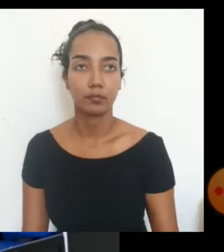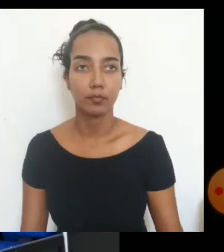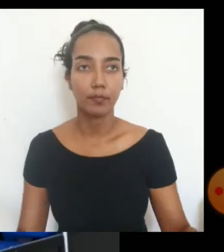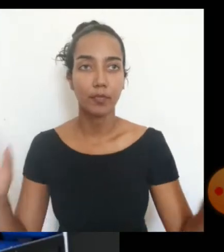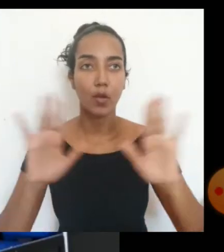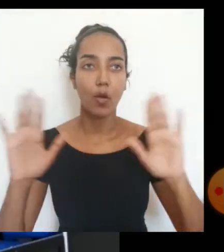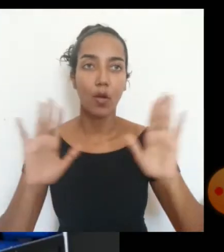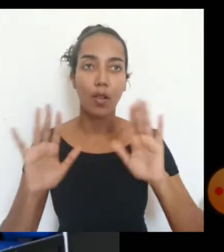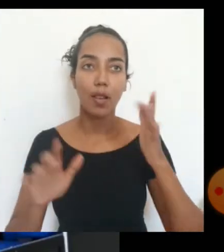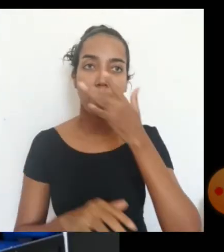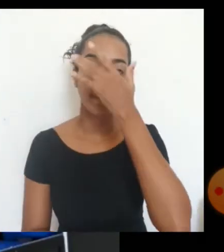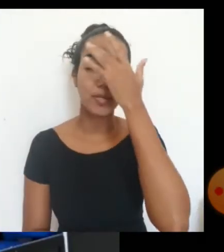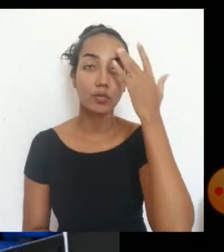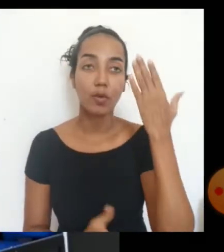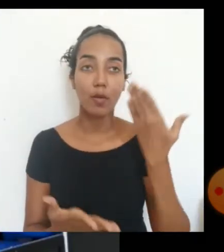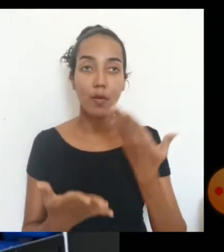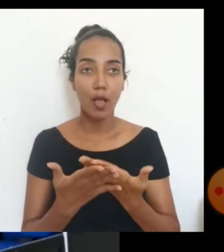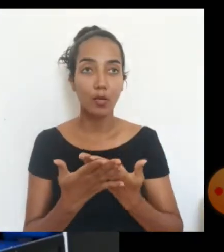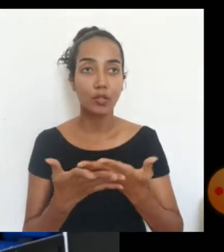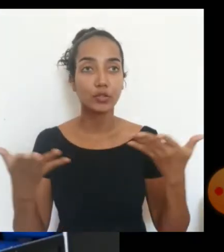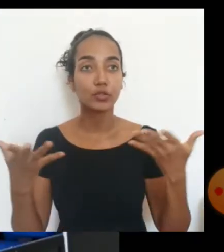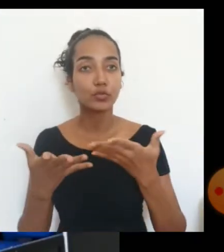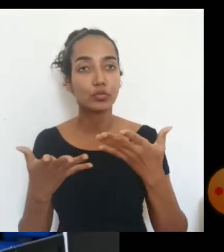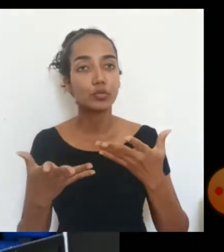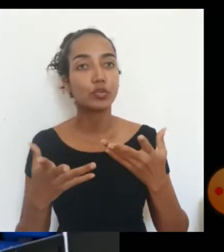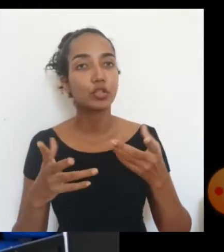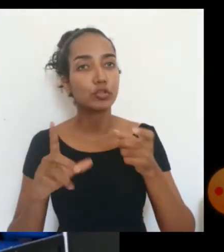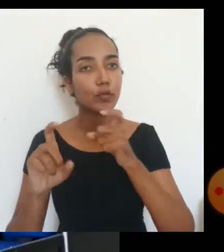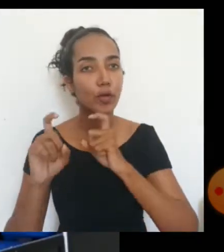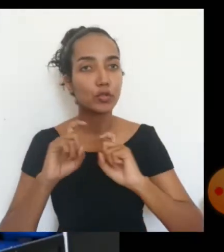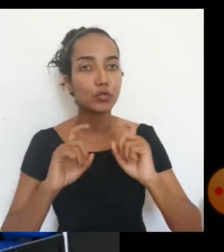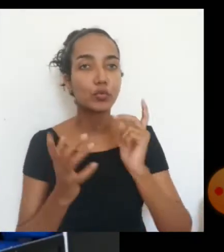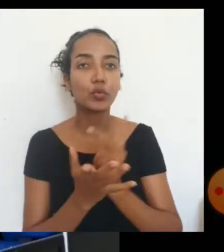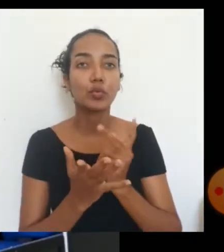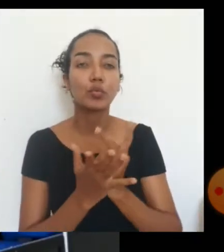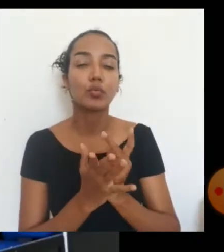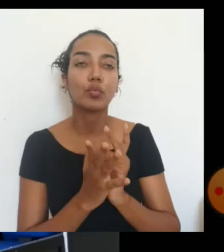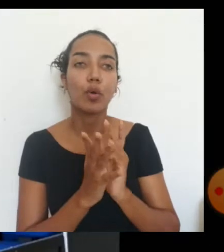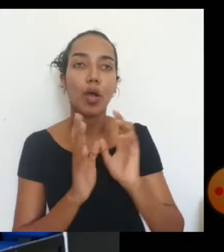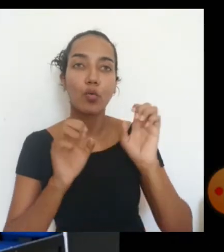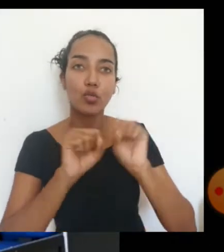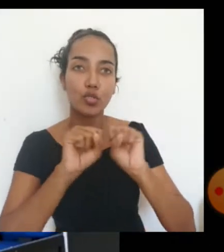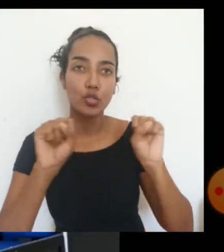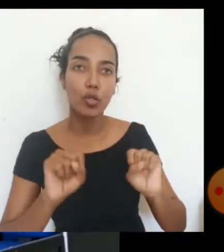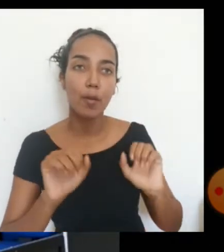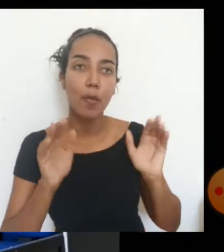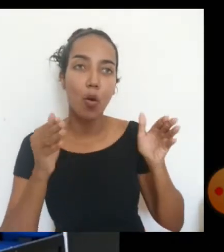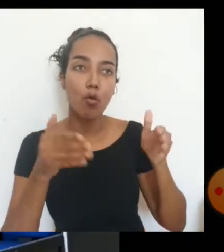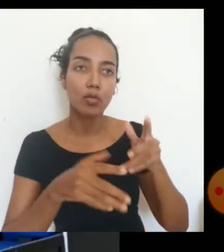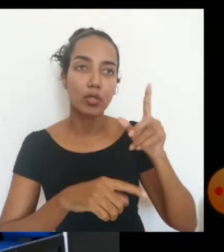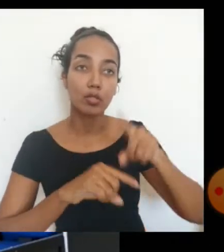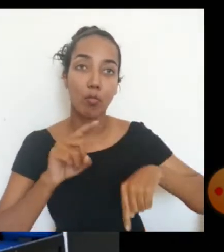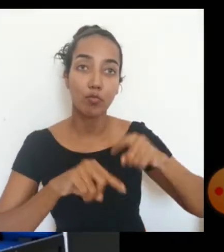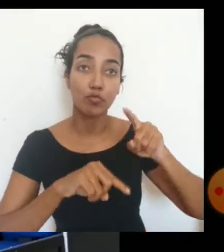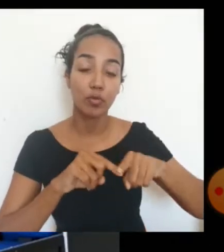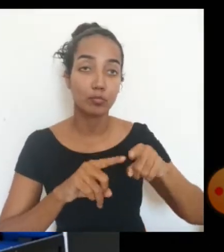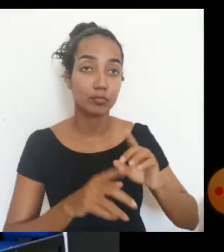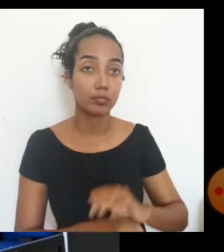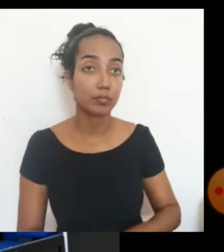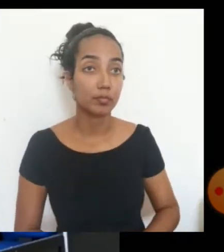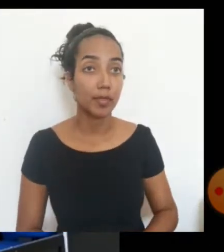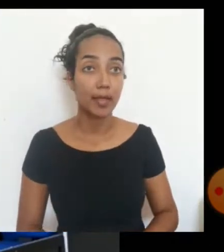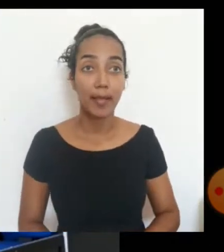Olá pessoal, nesta aula de hoje nós vamos continuar discutindo a documentação de sistemas orientados a objetos, com foco especial em